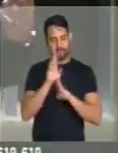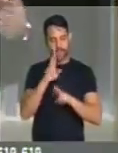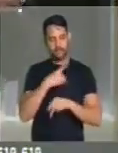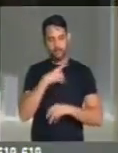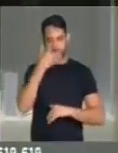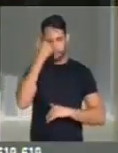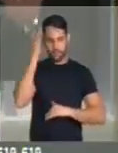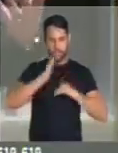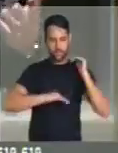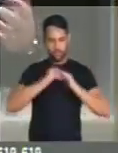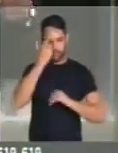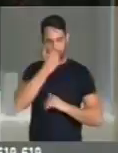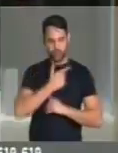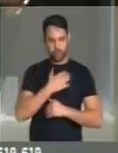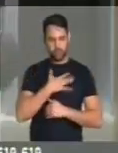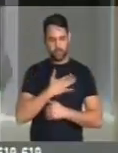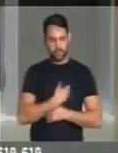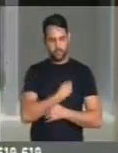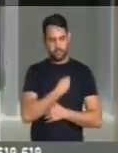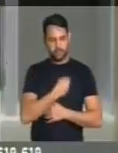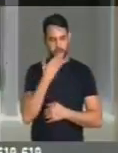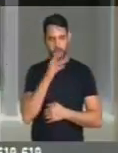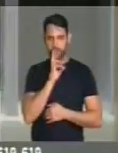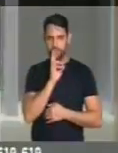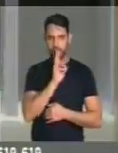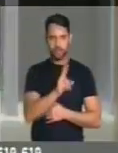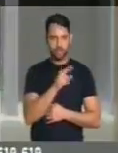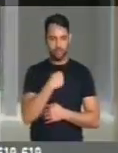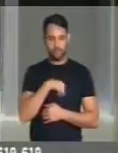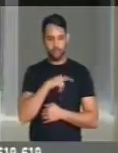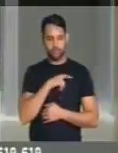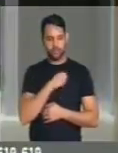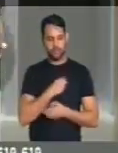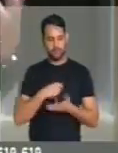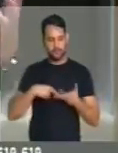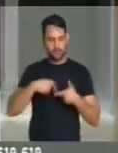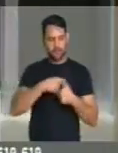minhas atitudes, meu comportamento, estar correspondendo